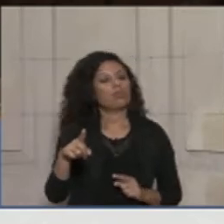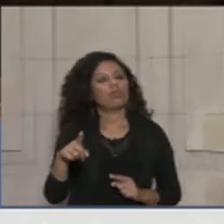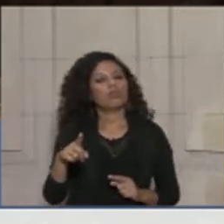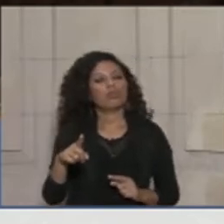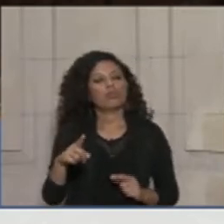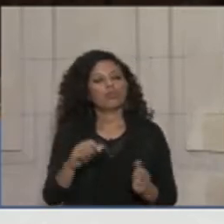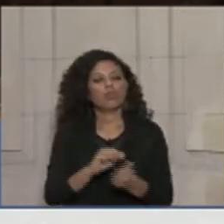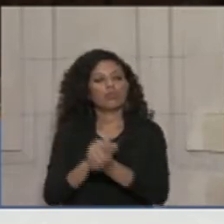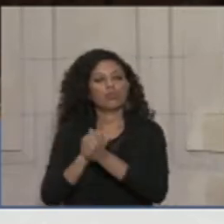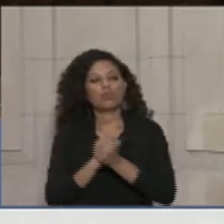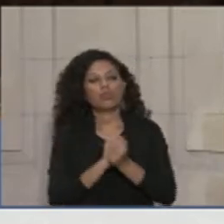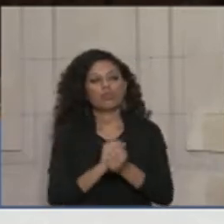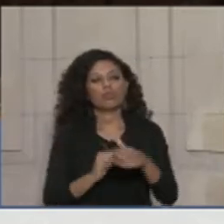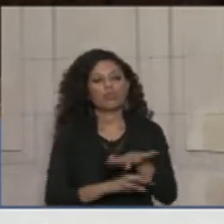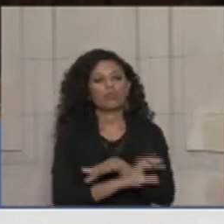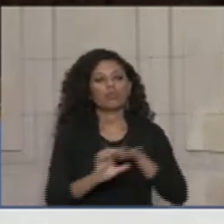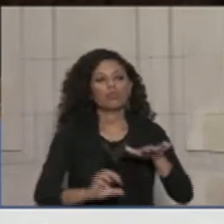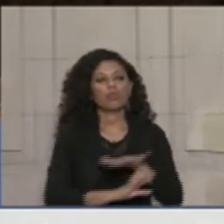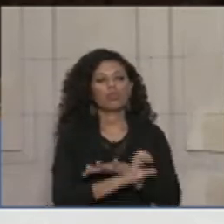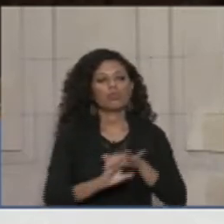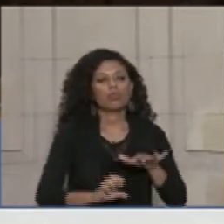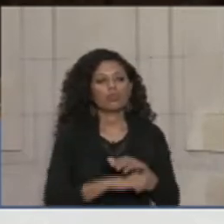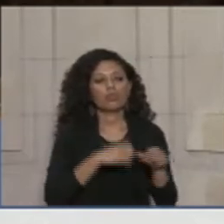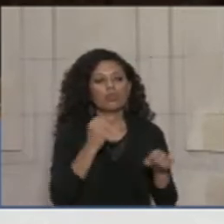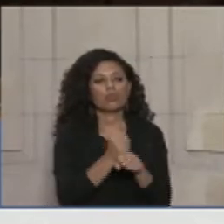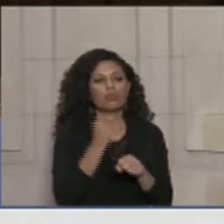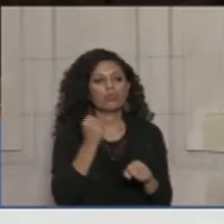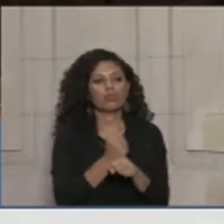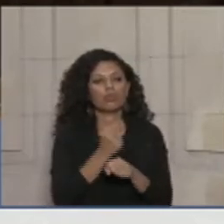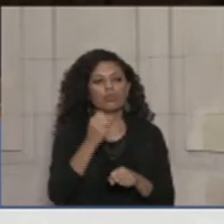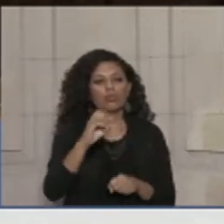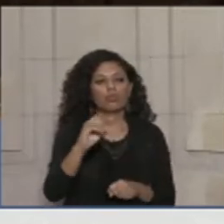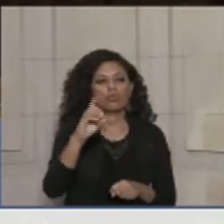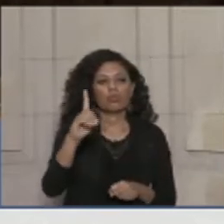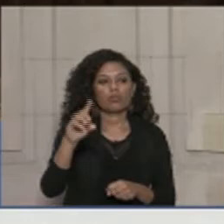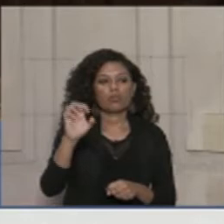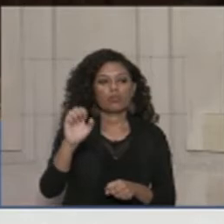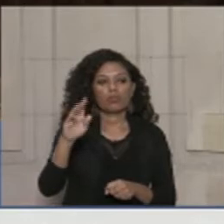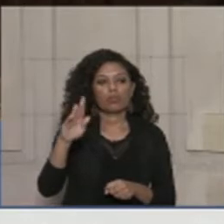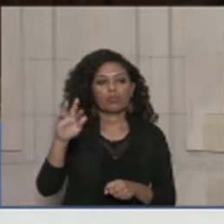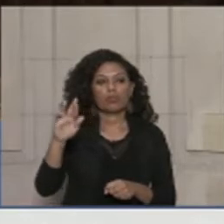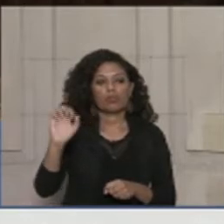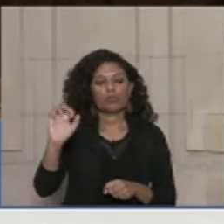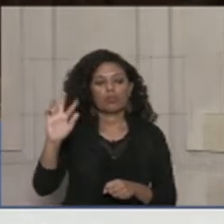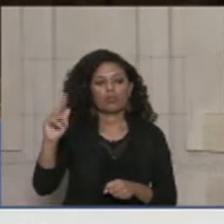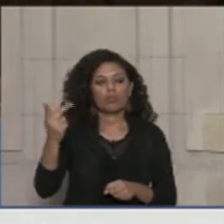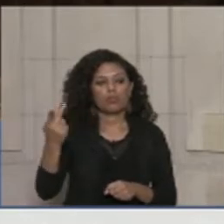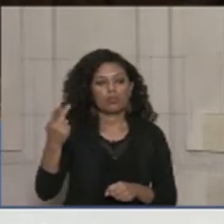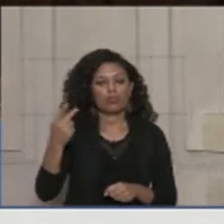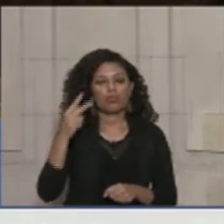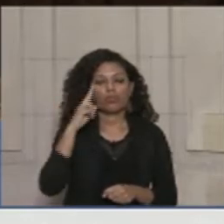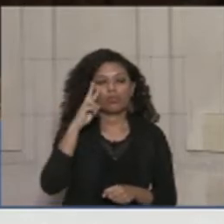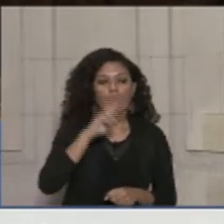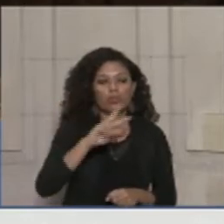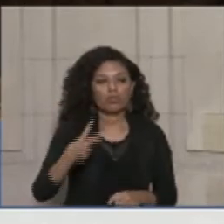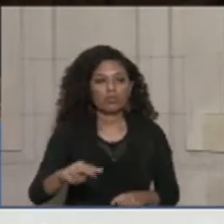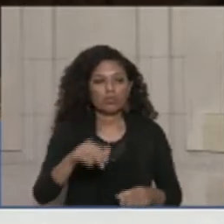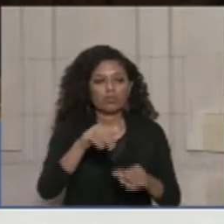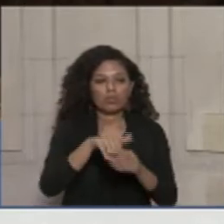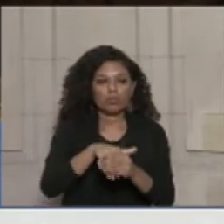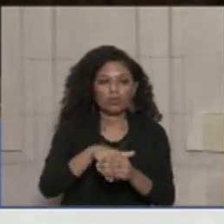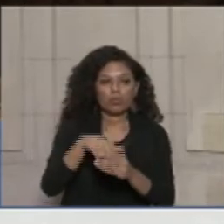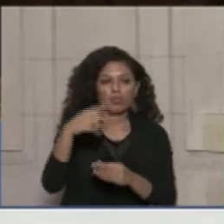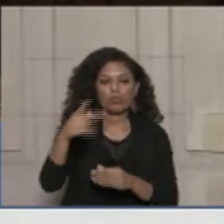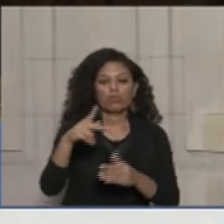da Odebrecht e que dizem que deram dinheiro para a sua campanha, a população vai